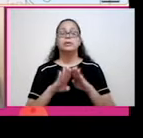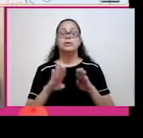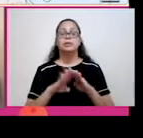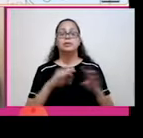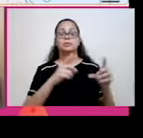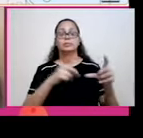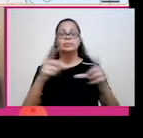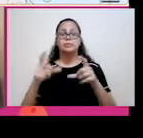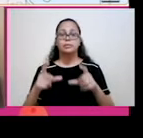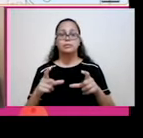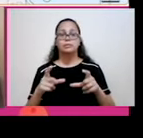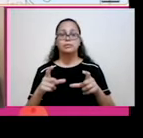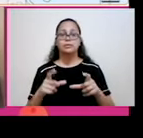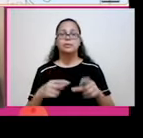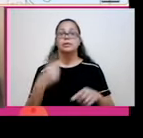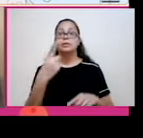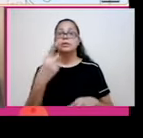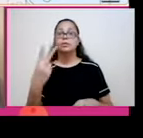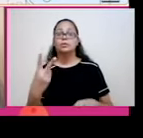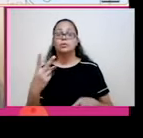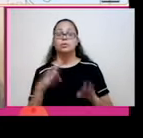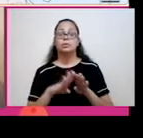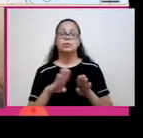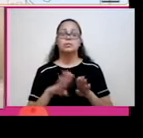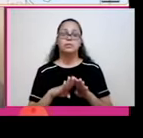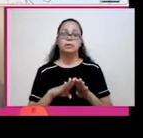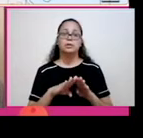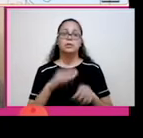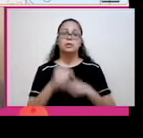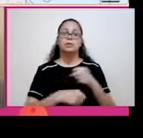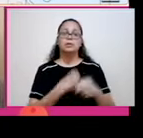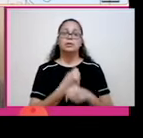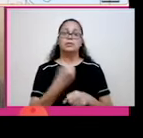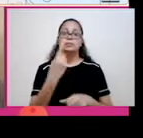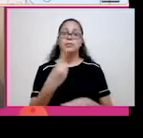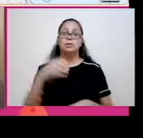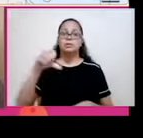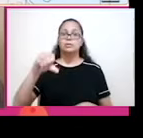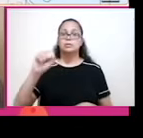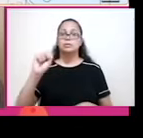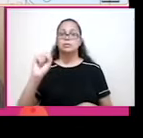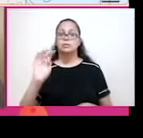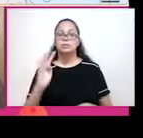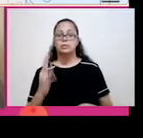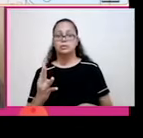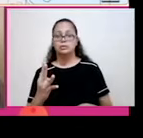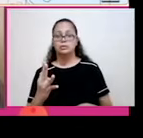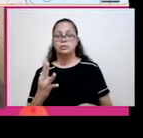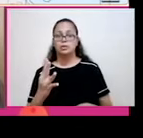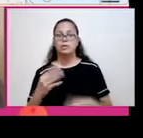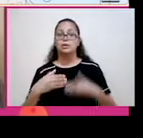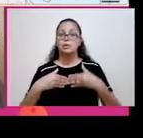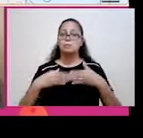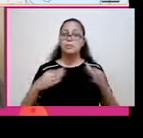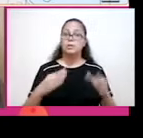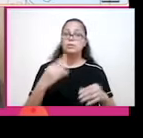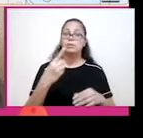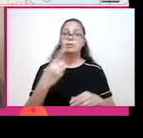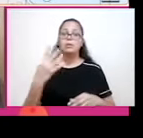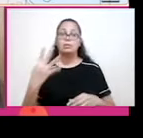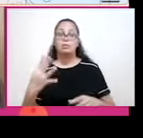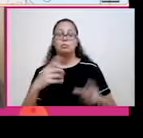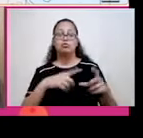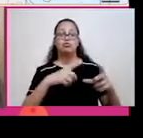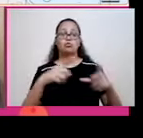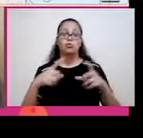o território da província 12 também, certo? Em 1984, abriu-se outras 14 zonas econômicas